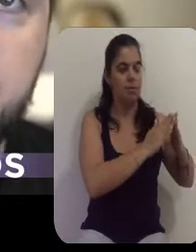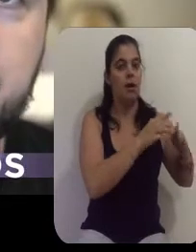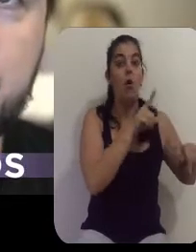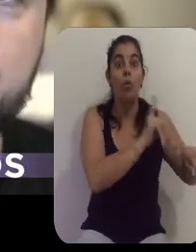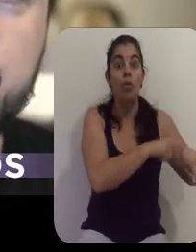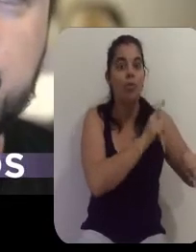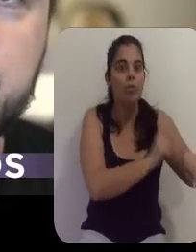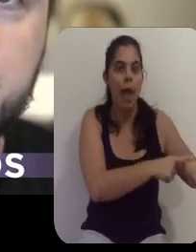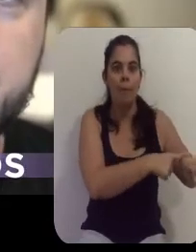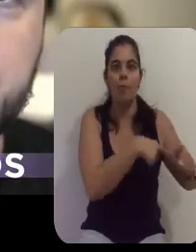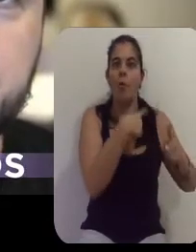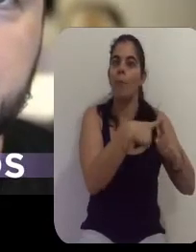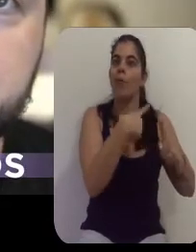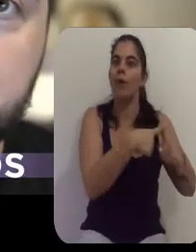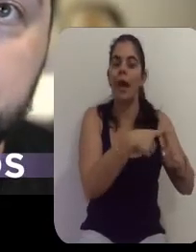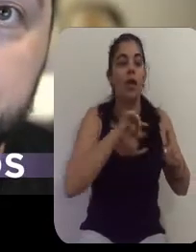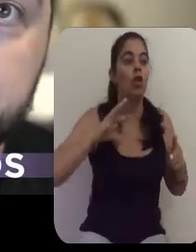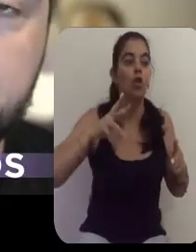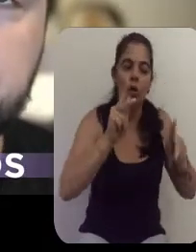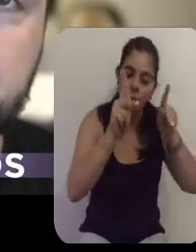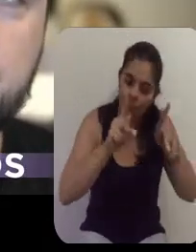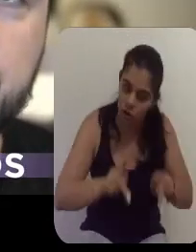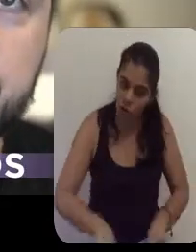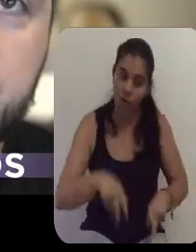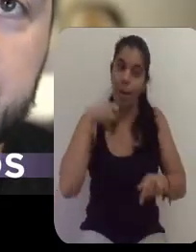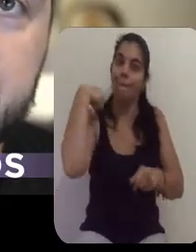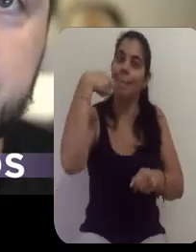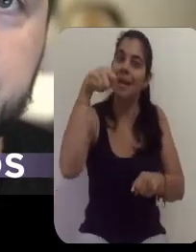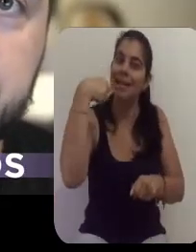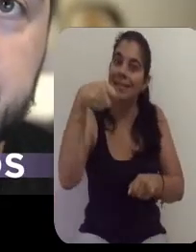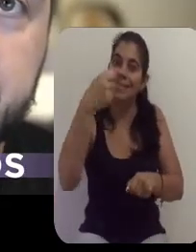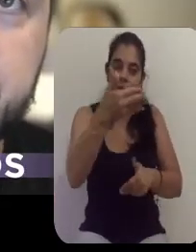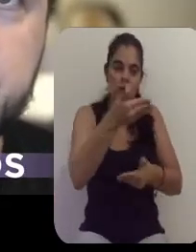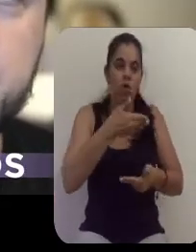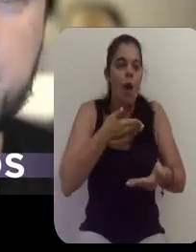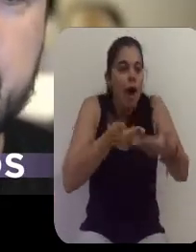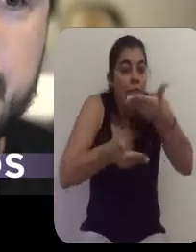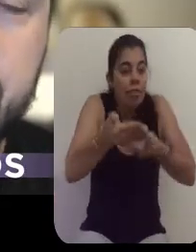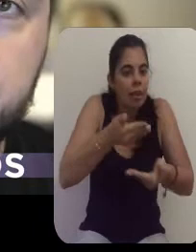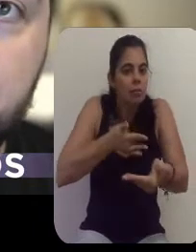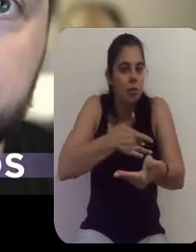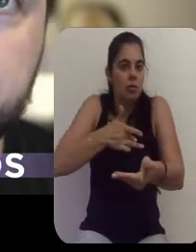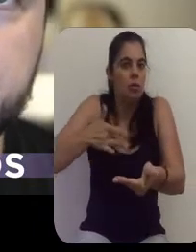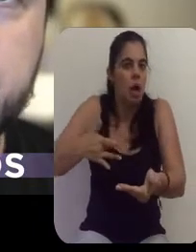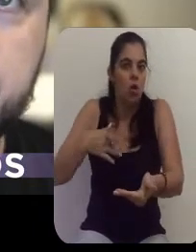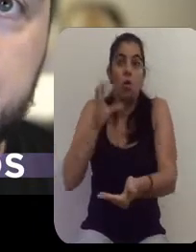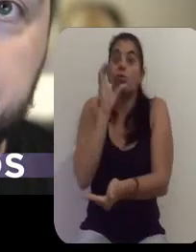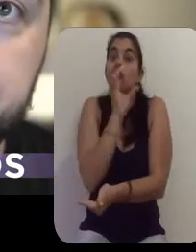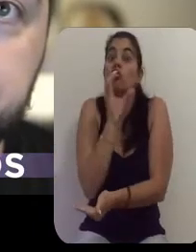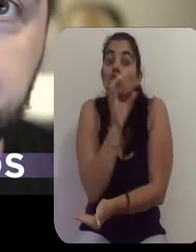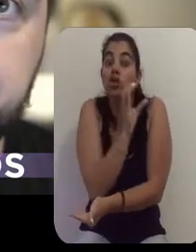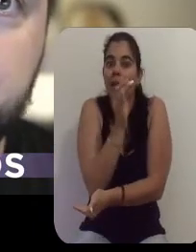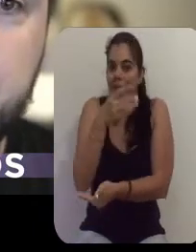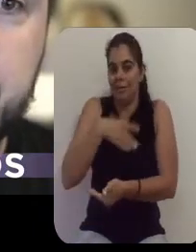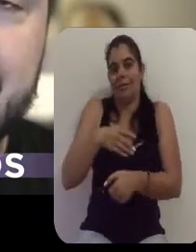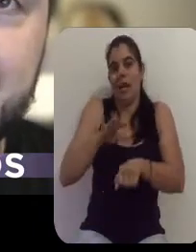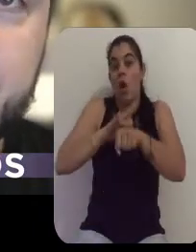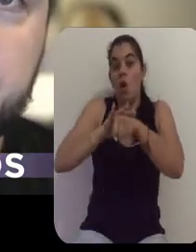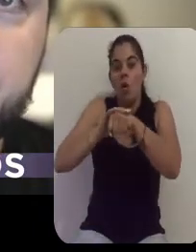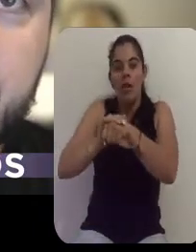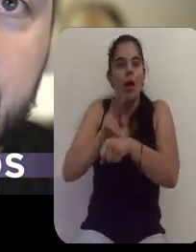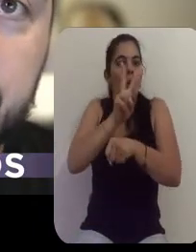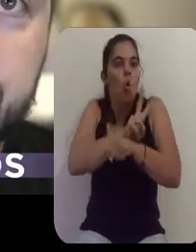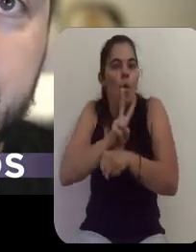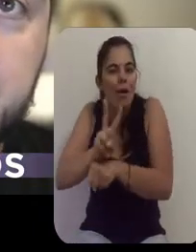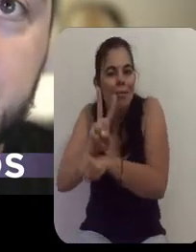condições para todo mundo ter um atendimento de saúde, para todo mundo que precisa de uma emergência se curar, se cuidar. Mas esse